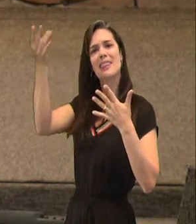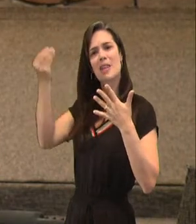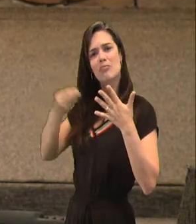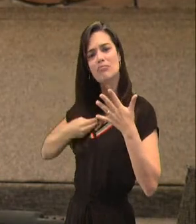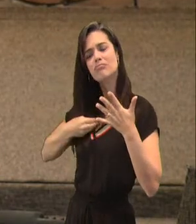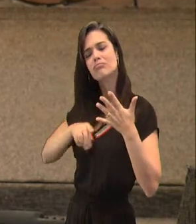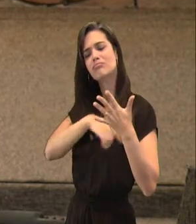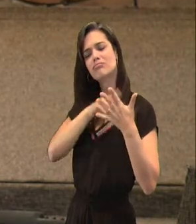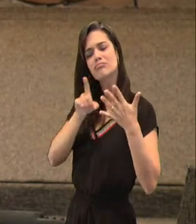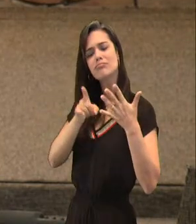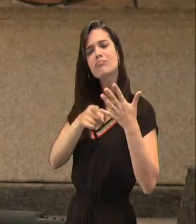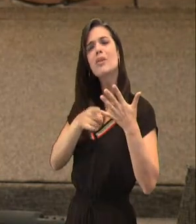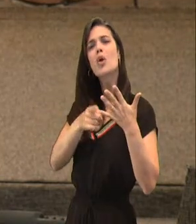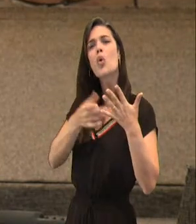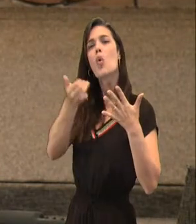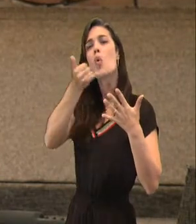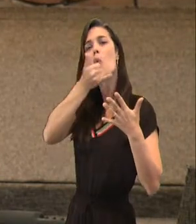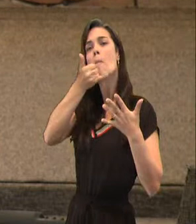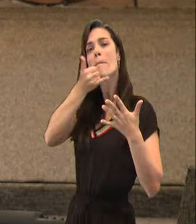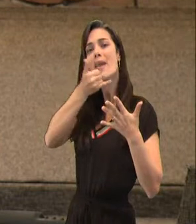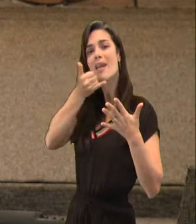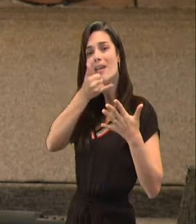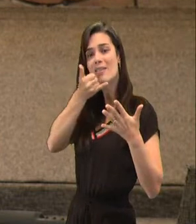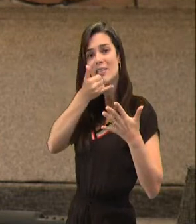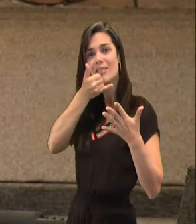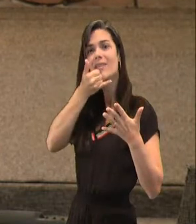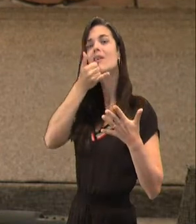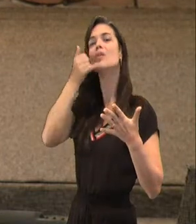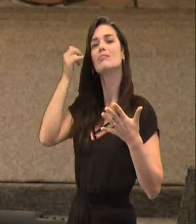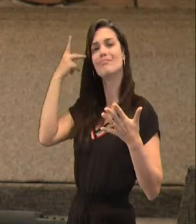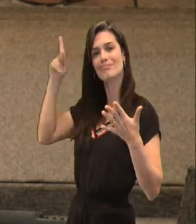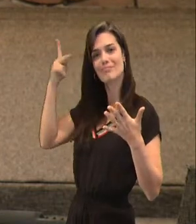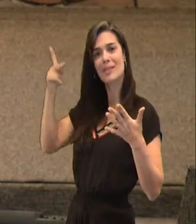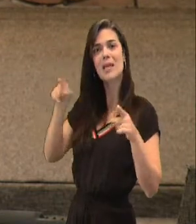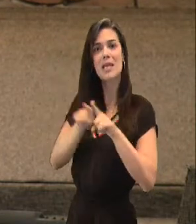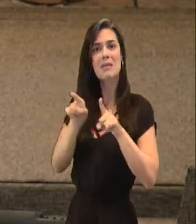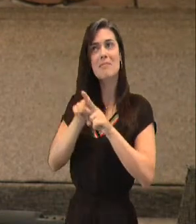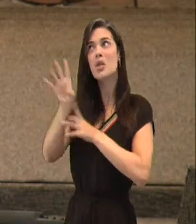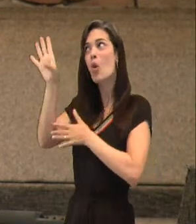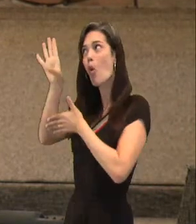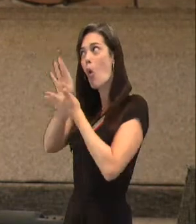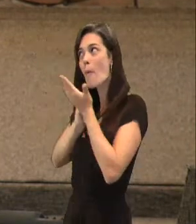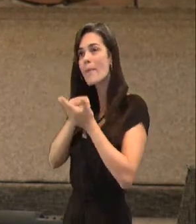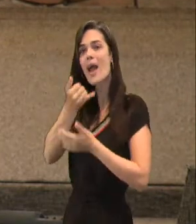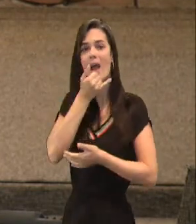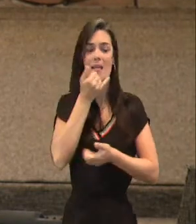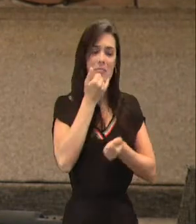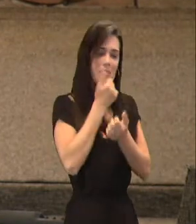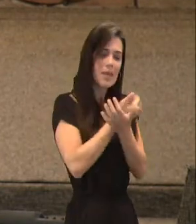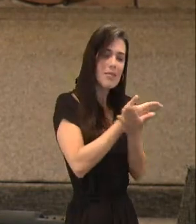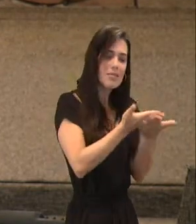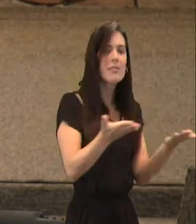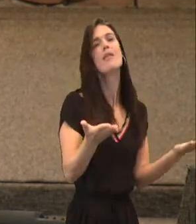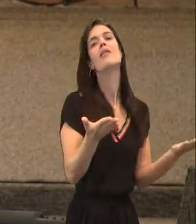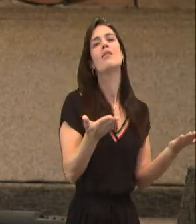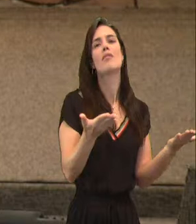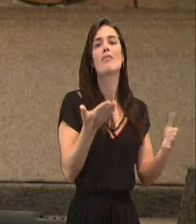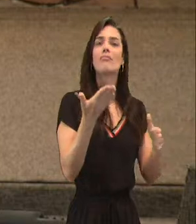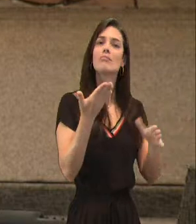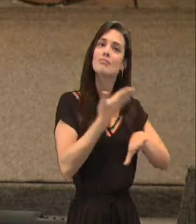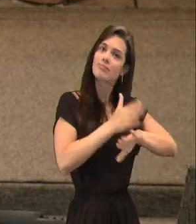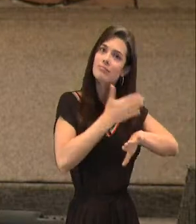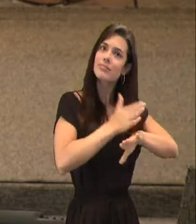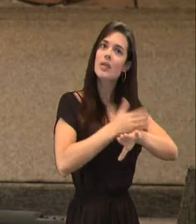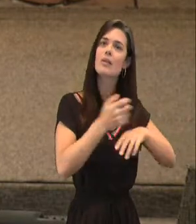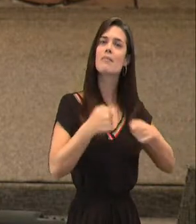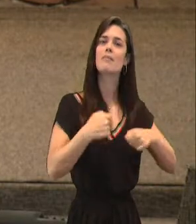Deus, o perdão com o qual somos perdoados e que precisamos imitar o nosso Pai e exercer também esse perdão, o